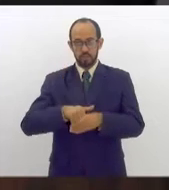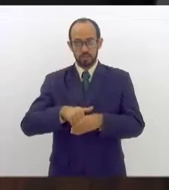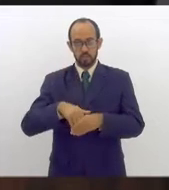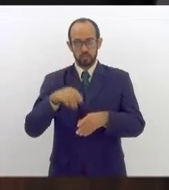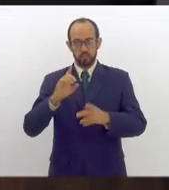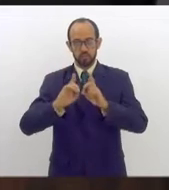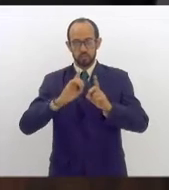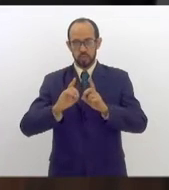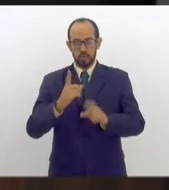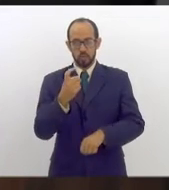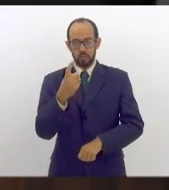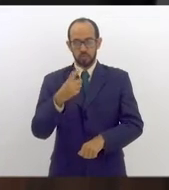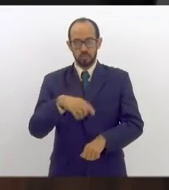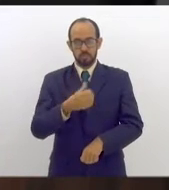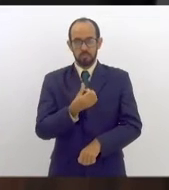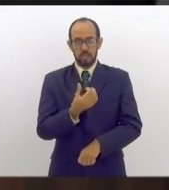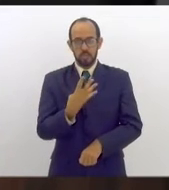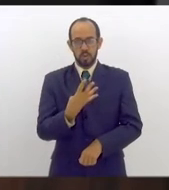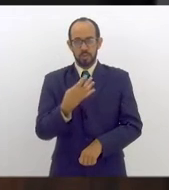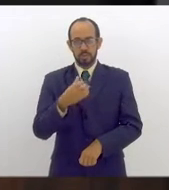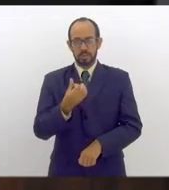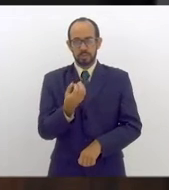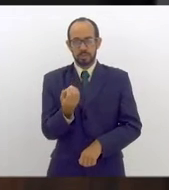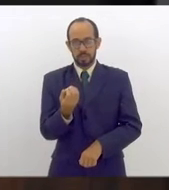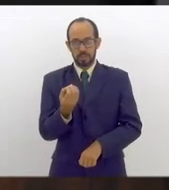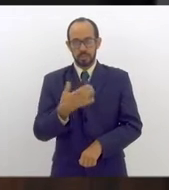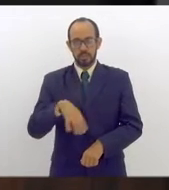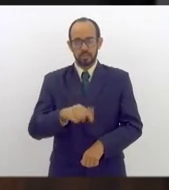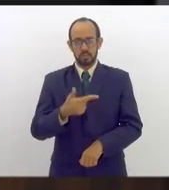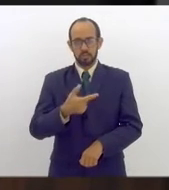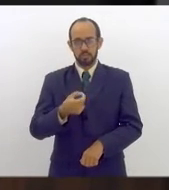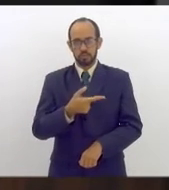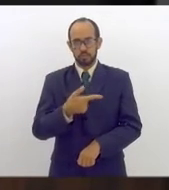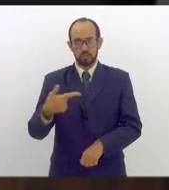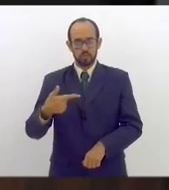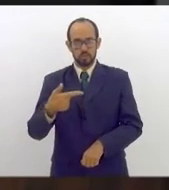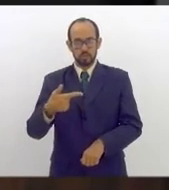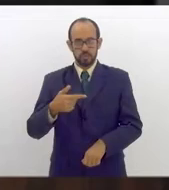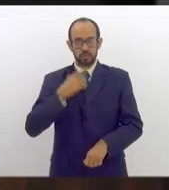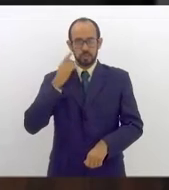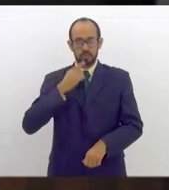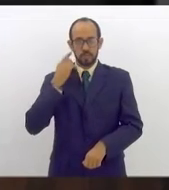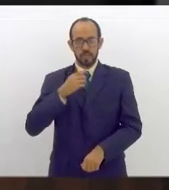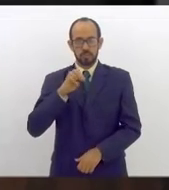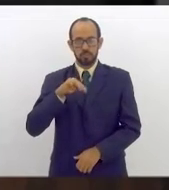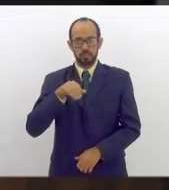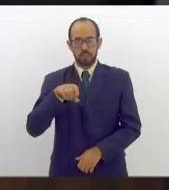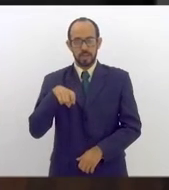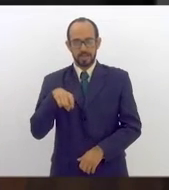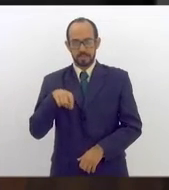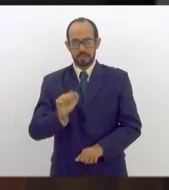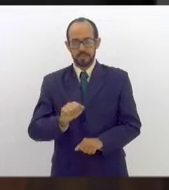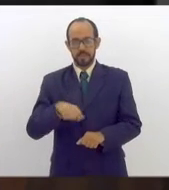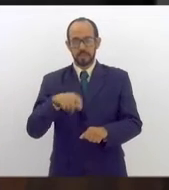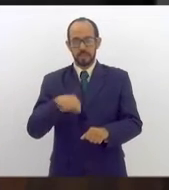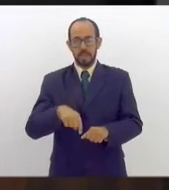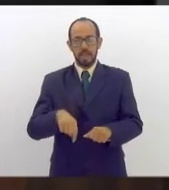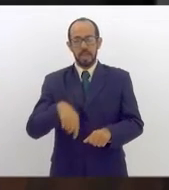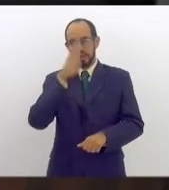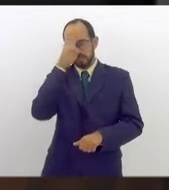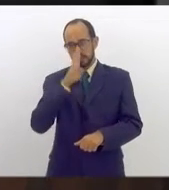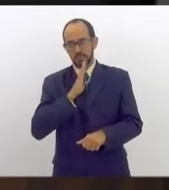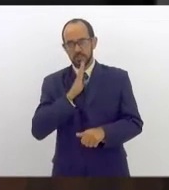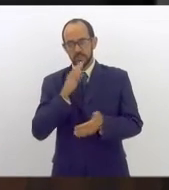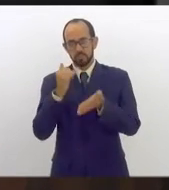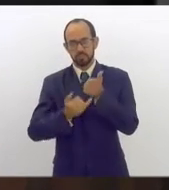projeto de lei número 6460, de 2022, de autoria do deputado Max Lemos, que dispõe sobre a isenção de tributos